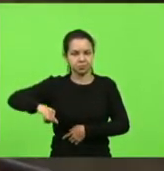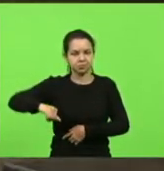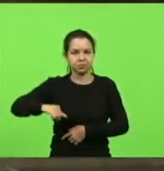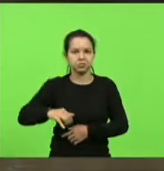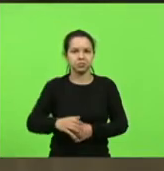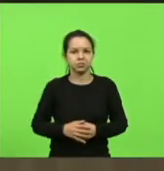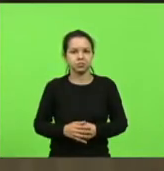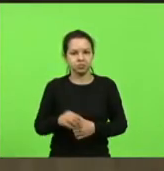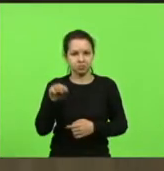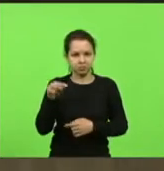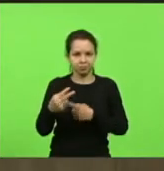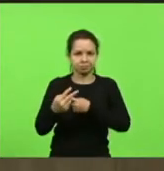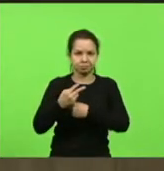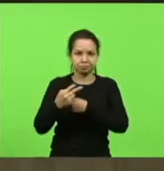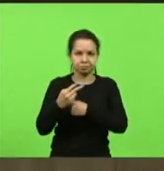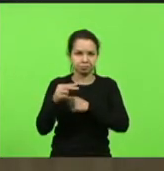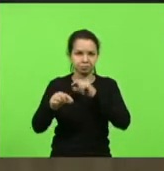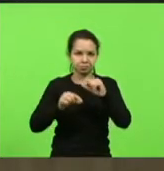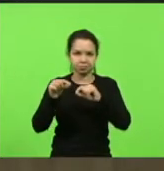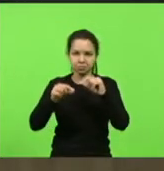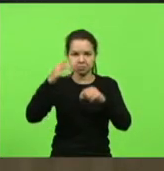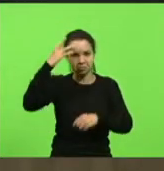segura, sinceramente.